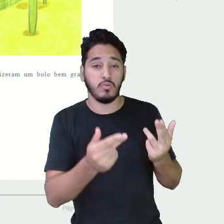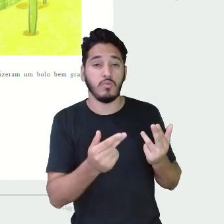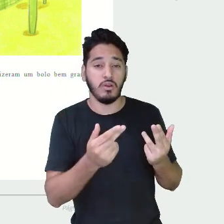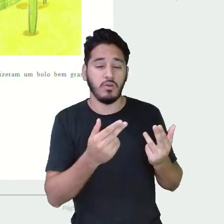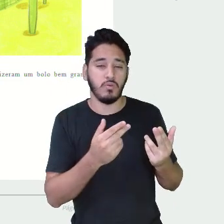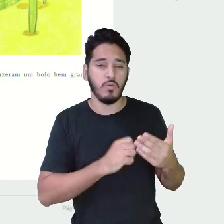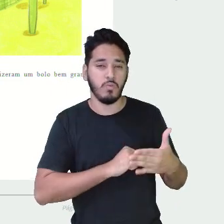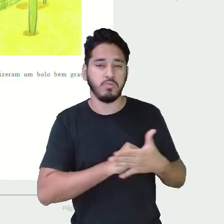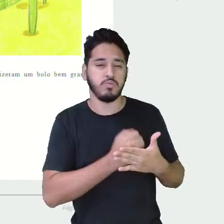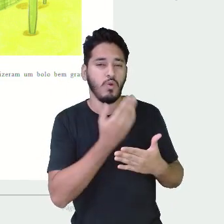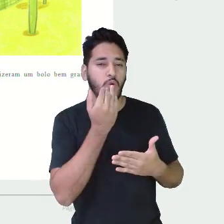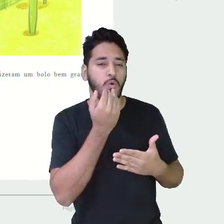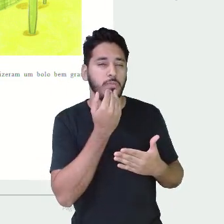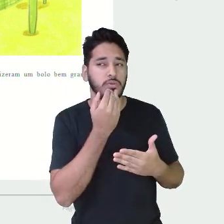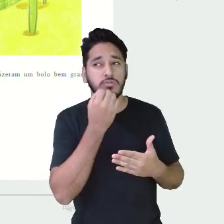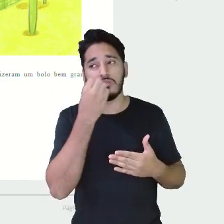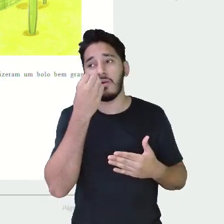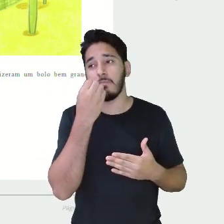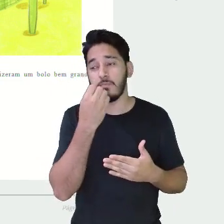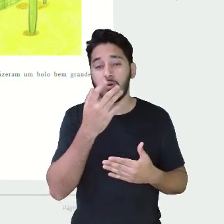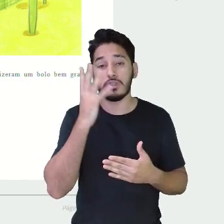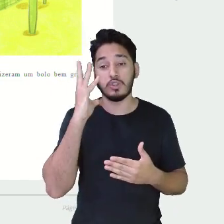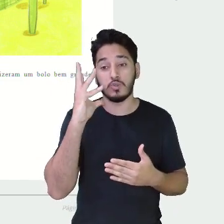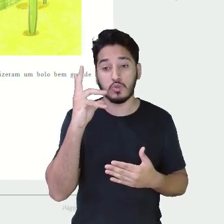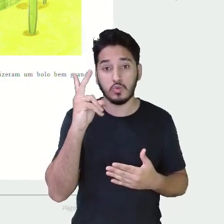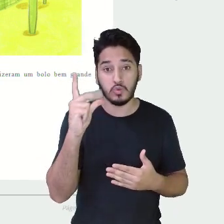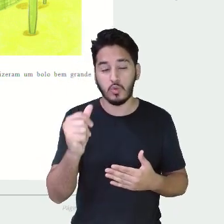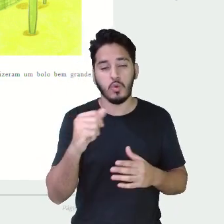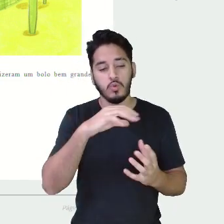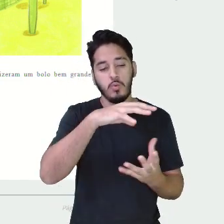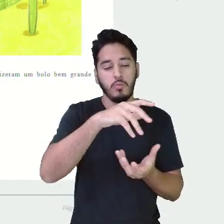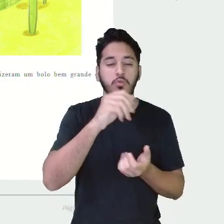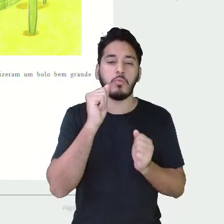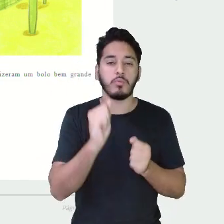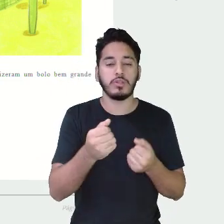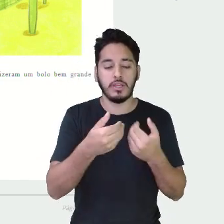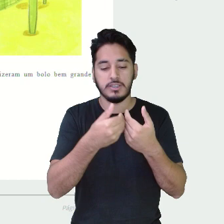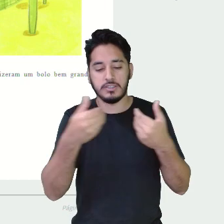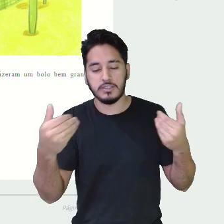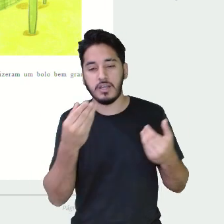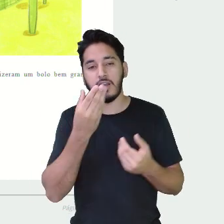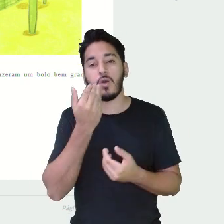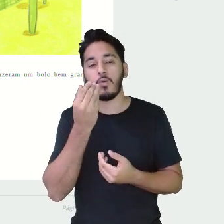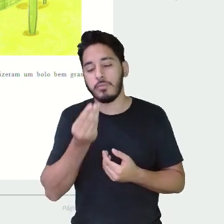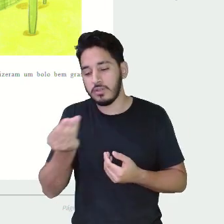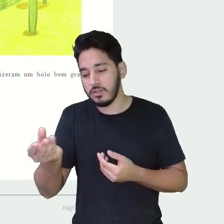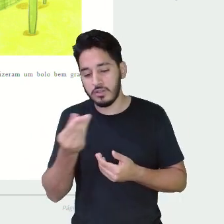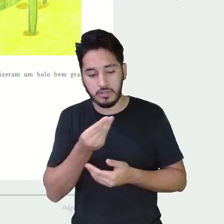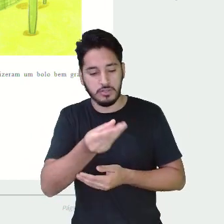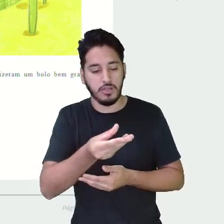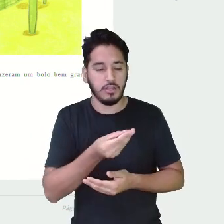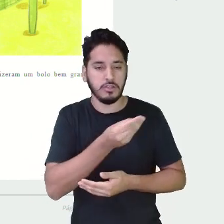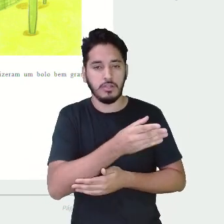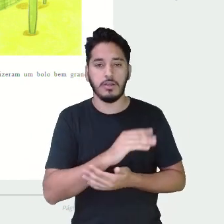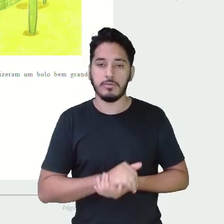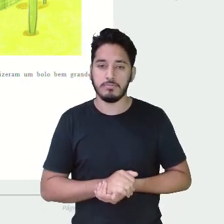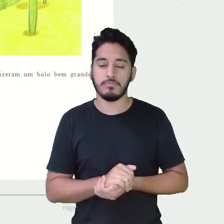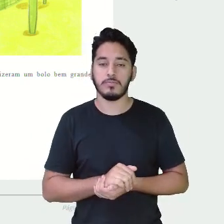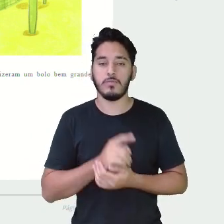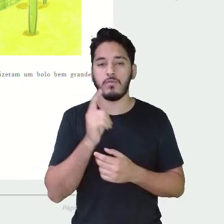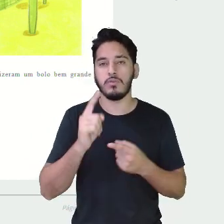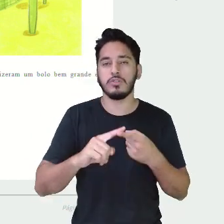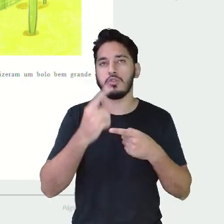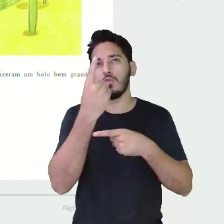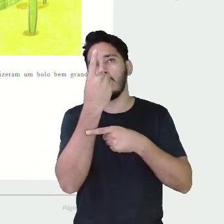pena, né? Como seria bom se o mundo todo pudesse repartir o café da manhã. Fosse um